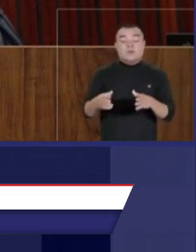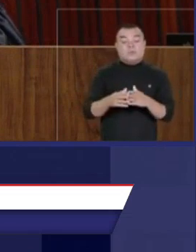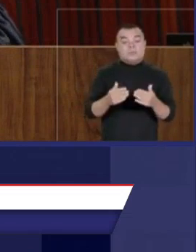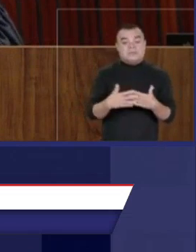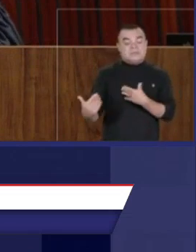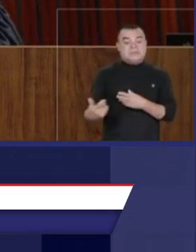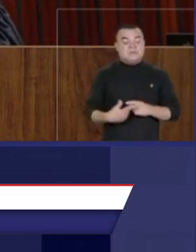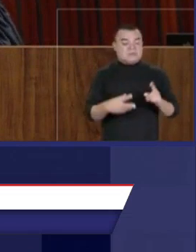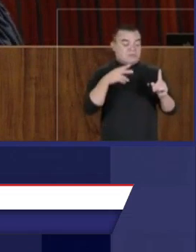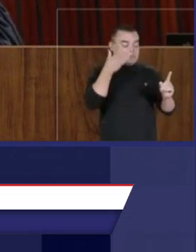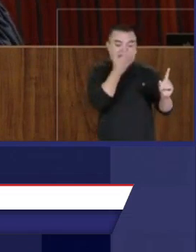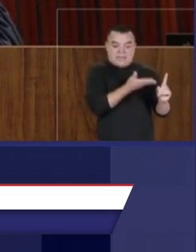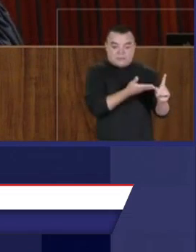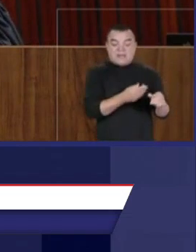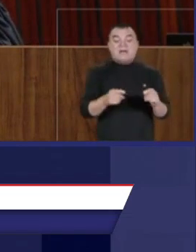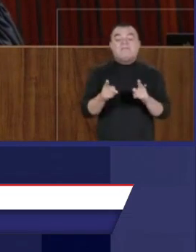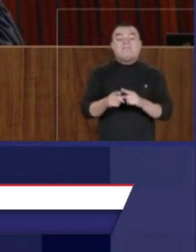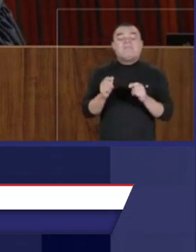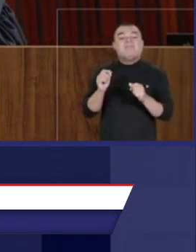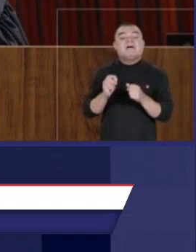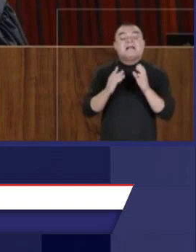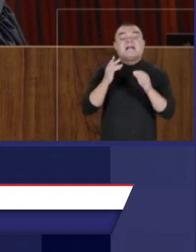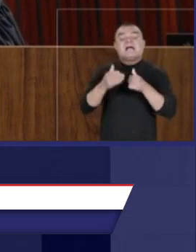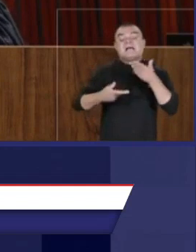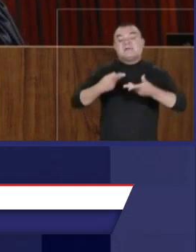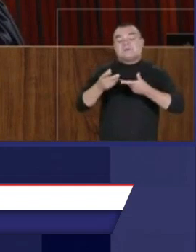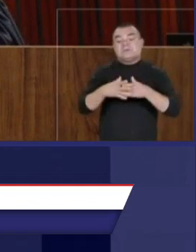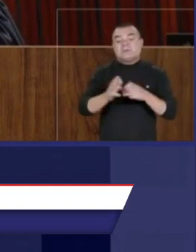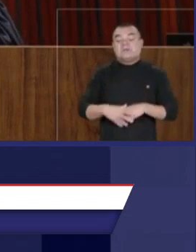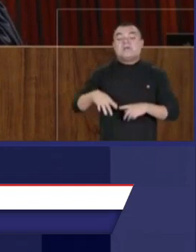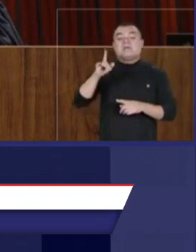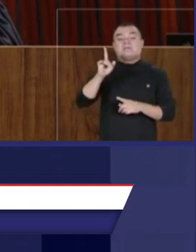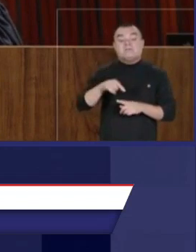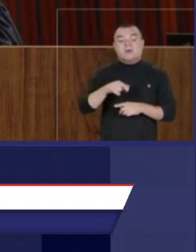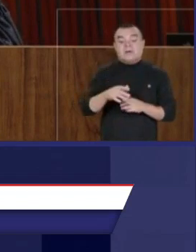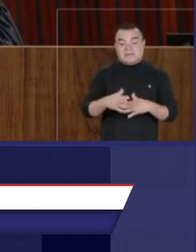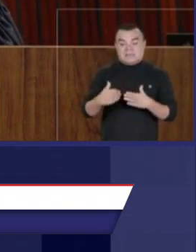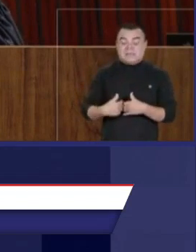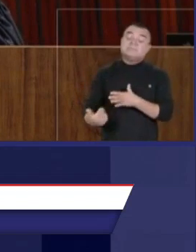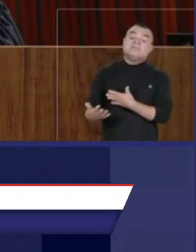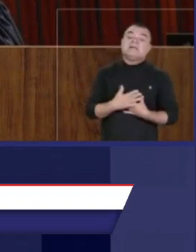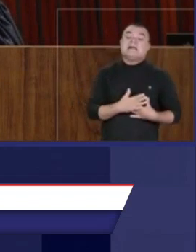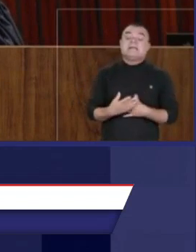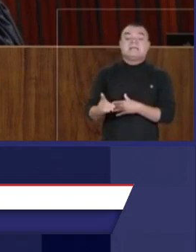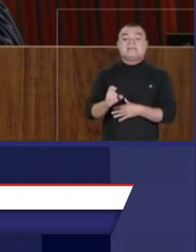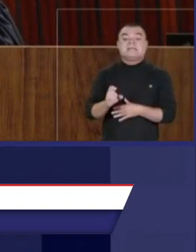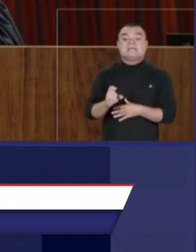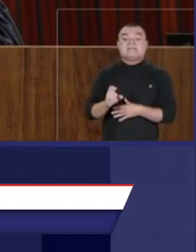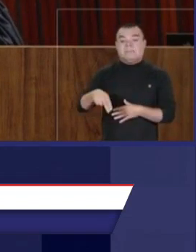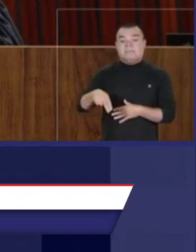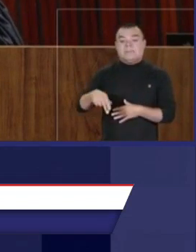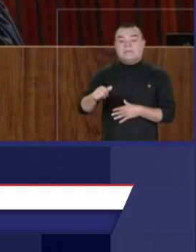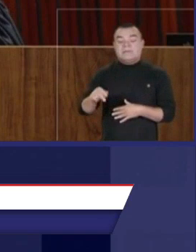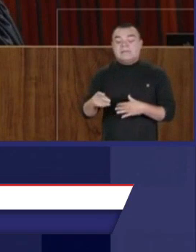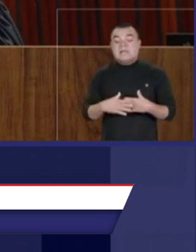encontro, que teve transmissão, inclusive, da TV Brasil, que constava na agenda oficial do ex-presidente da República, Jair Bolsonaro, e falou, inclusive,